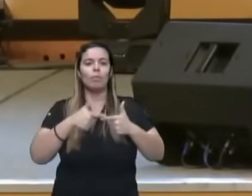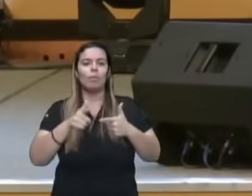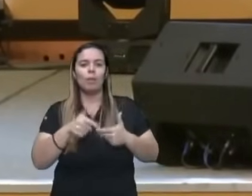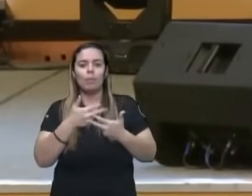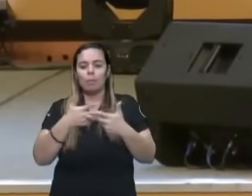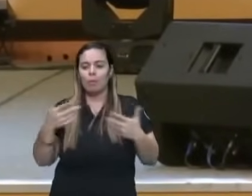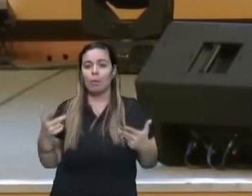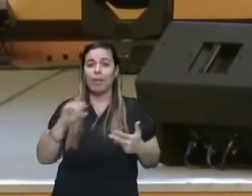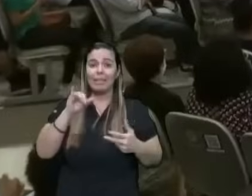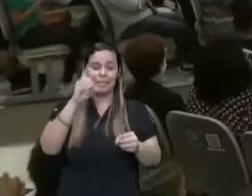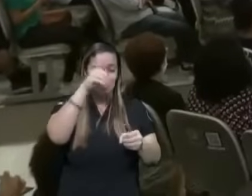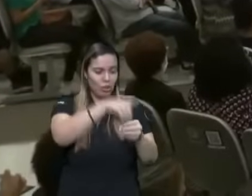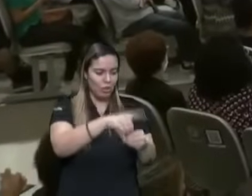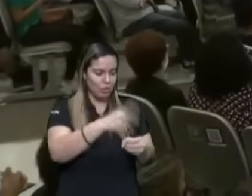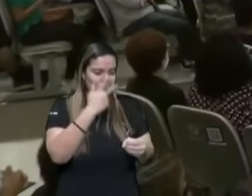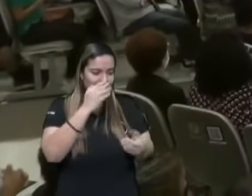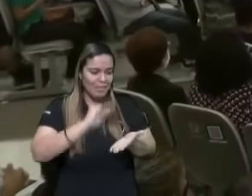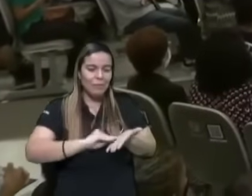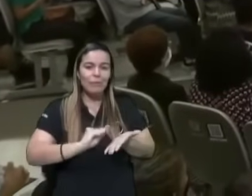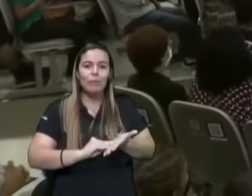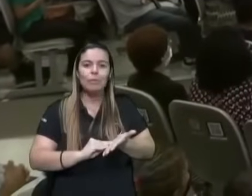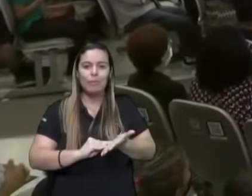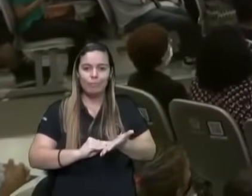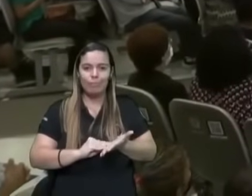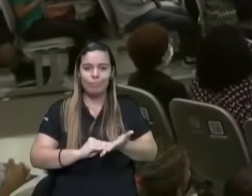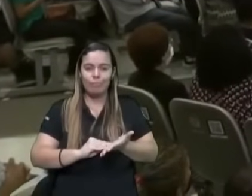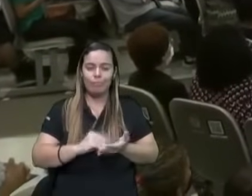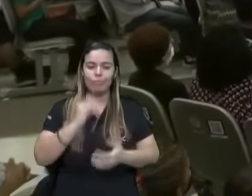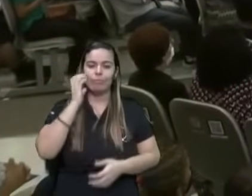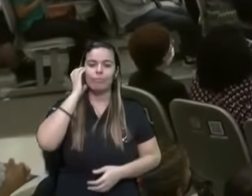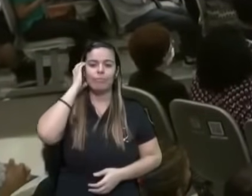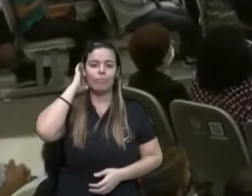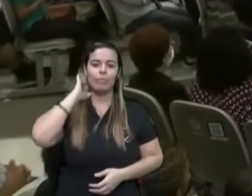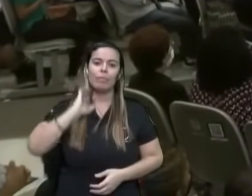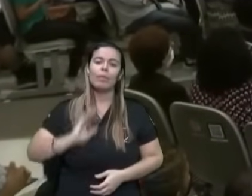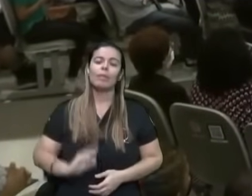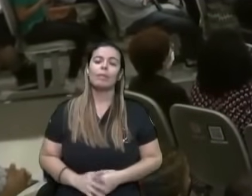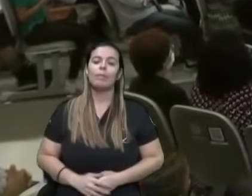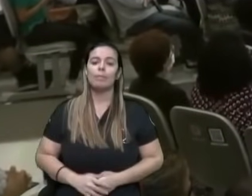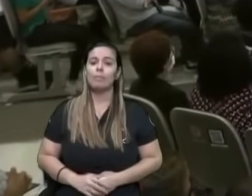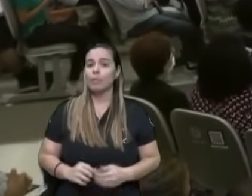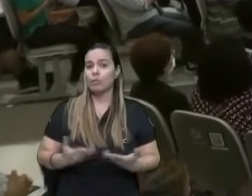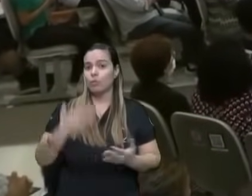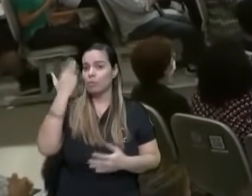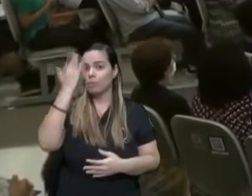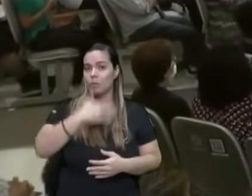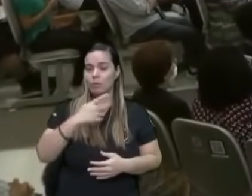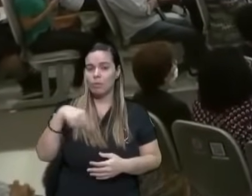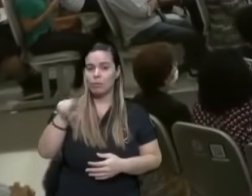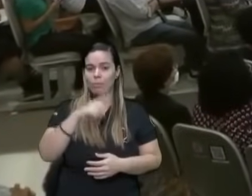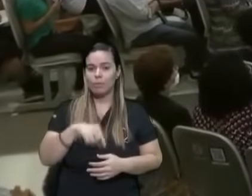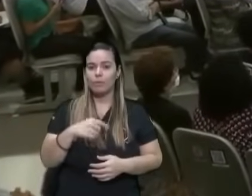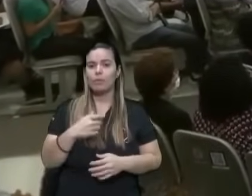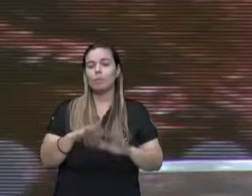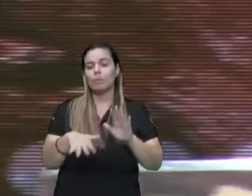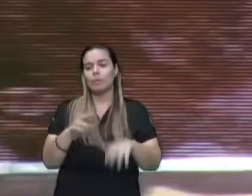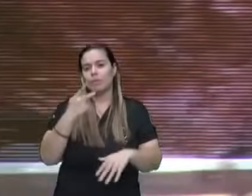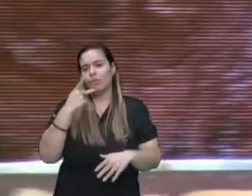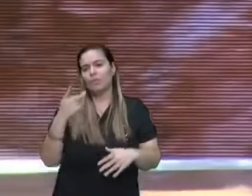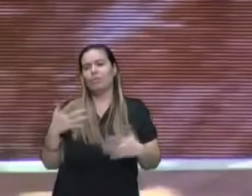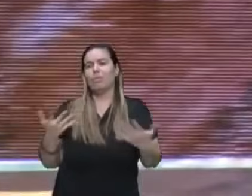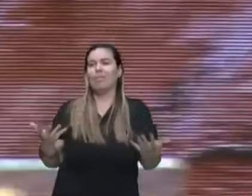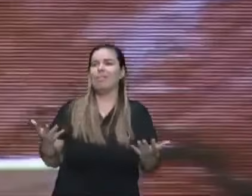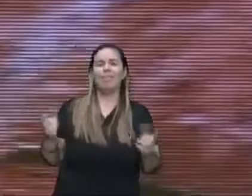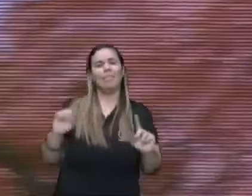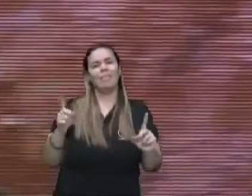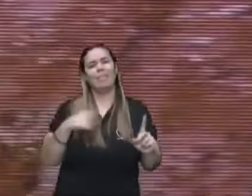dízimo vai fazer falta para ele pagar alguma conta. Eu estou te dando a prova. Porque a gente fala, acho que não, que é isso,